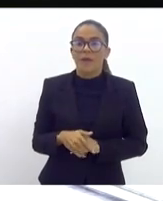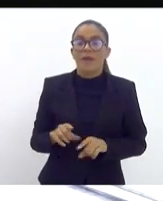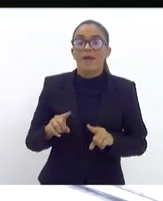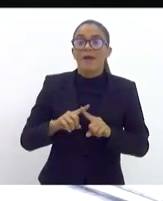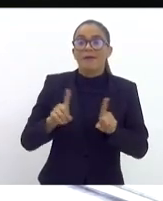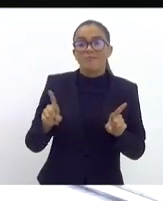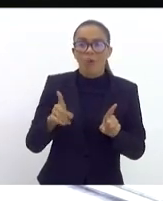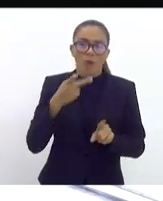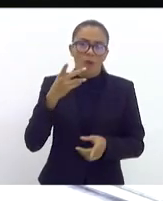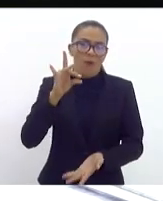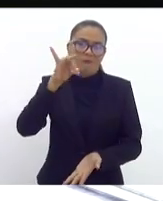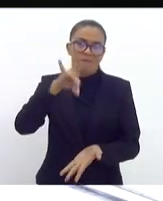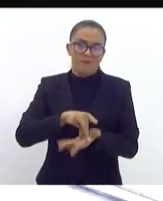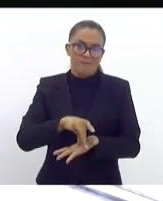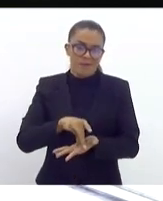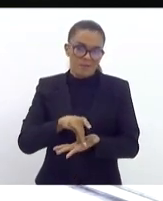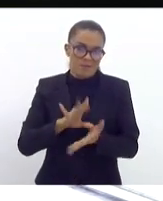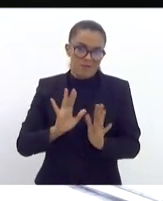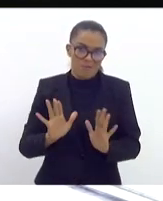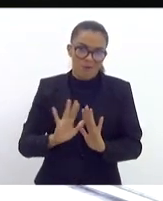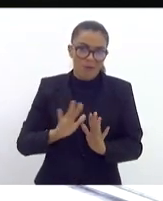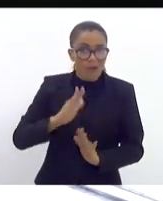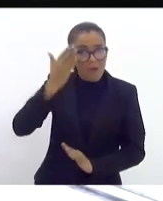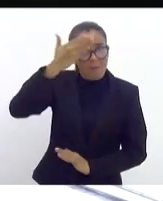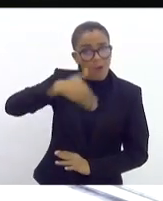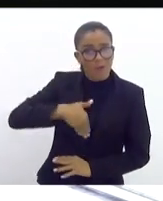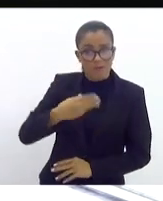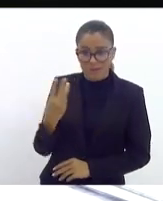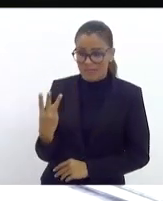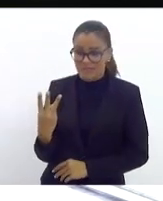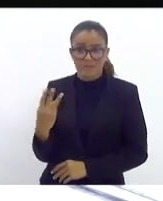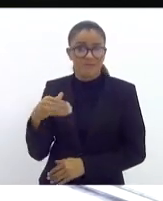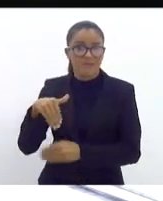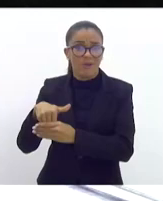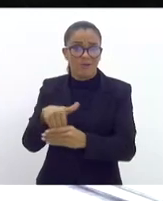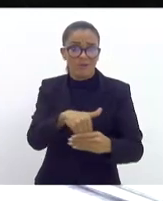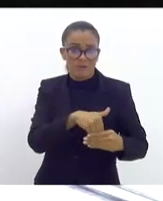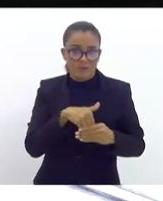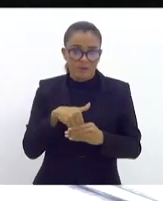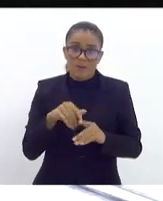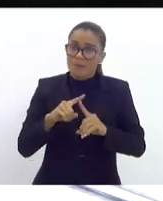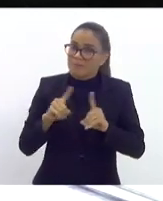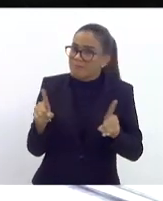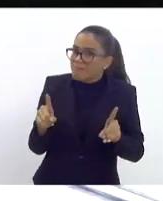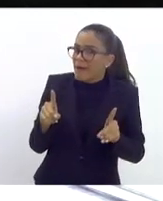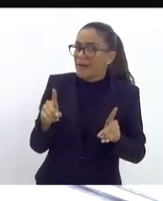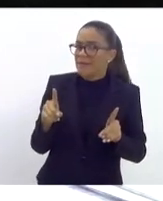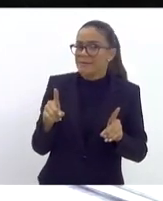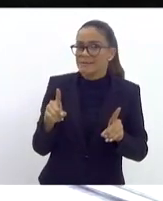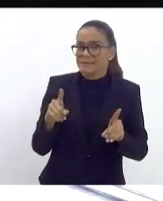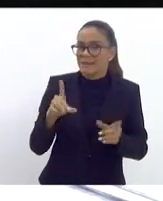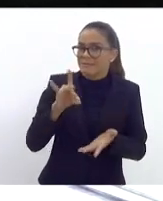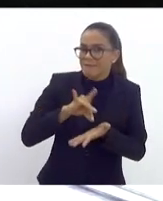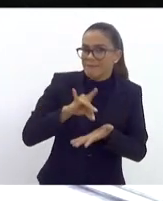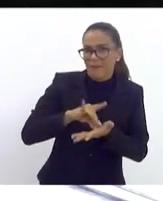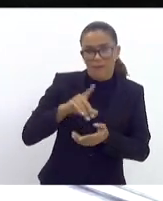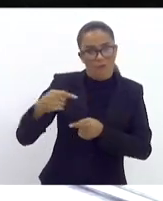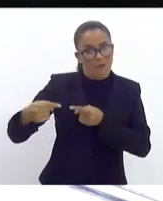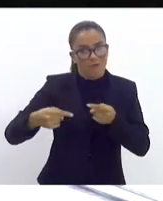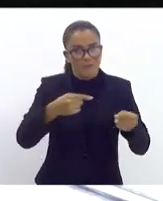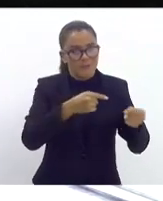que ter uma afirmação autoral uma constatação de três votos sim mas que em tese não foi discutido